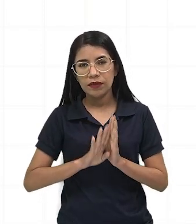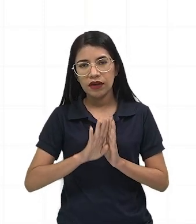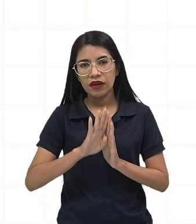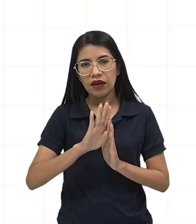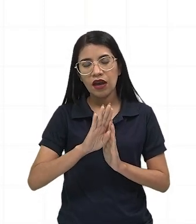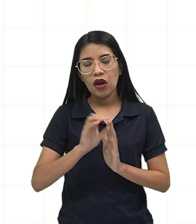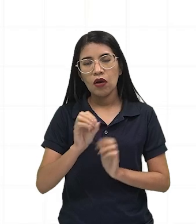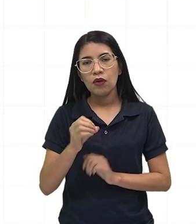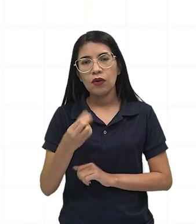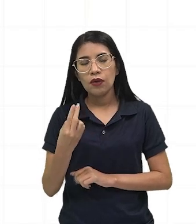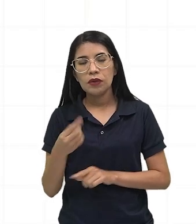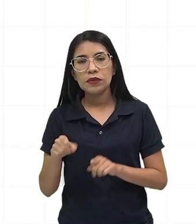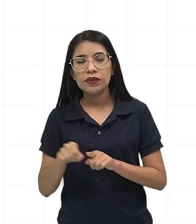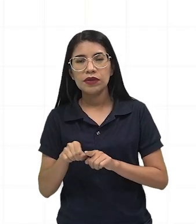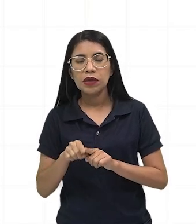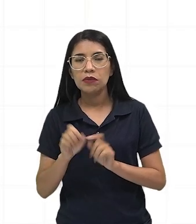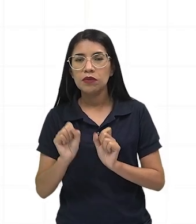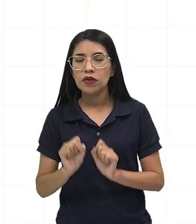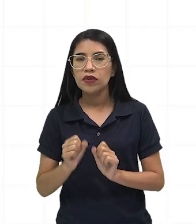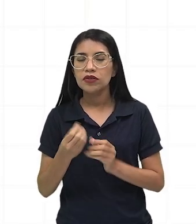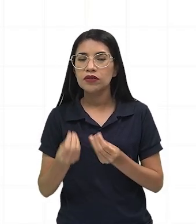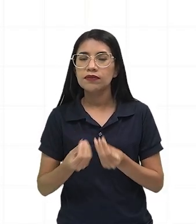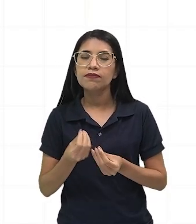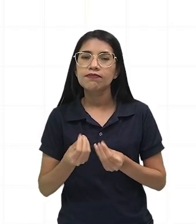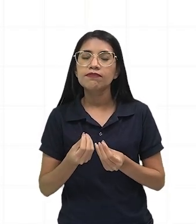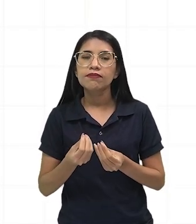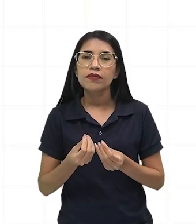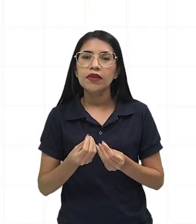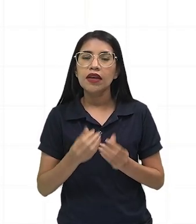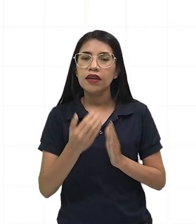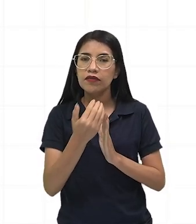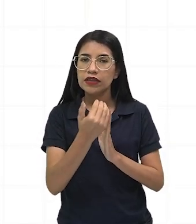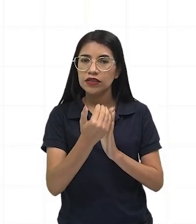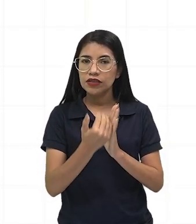ou ela pode ser de forma